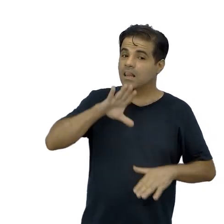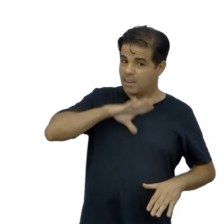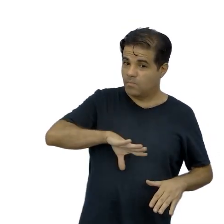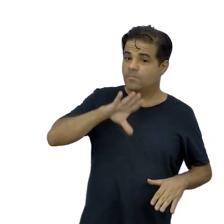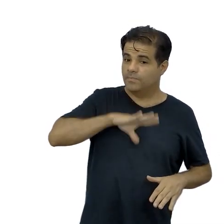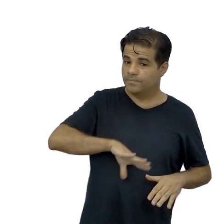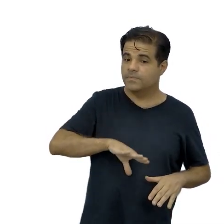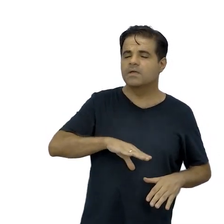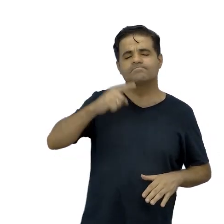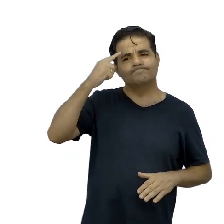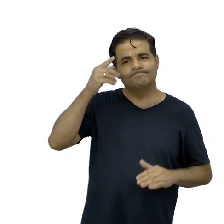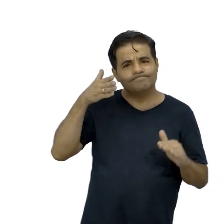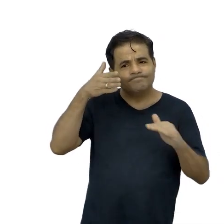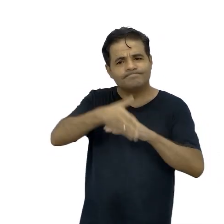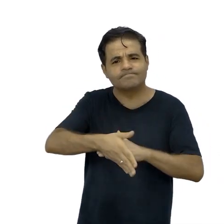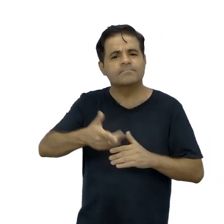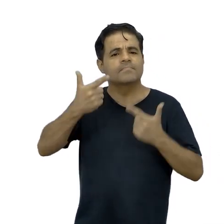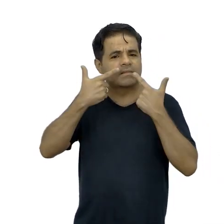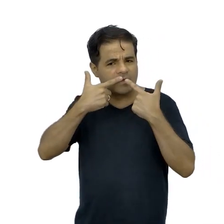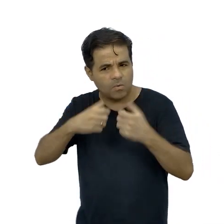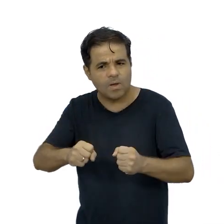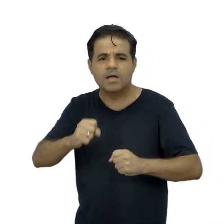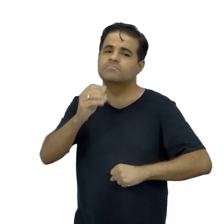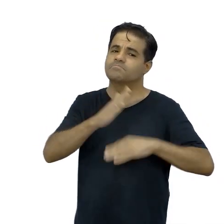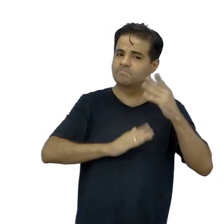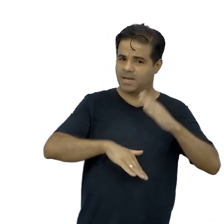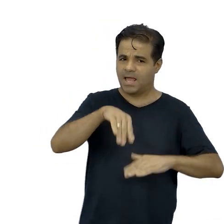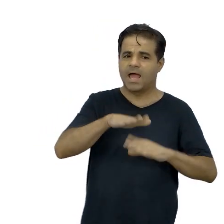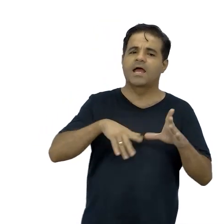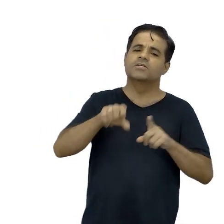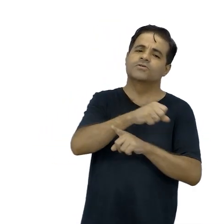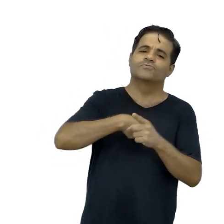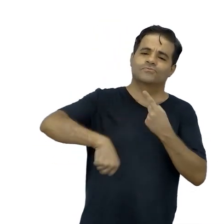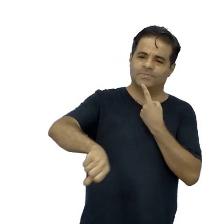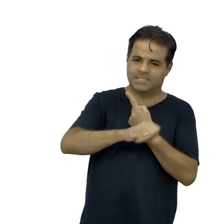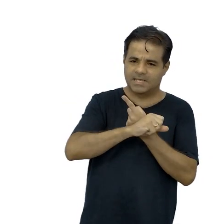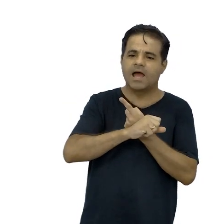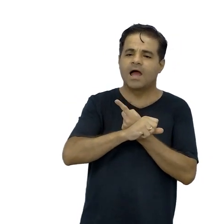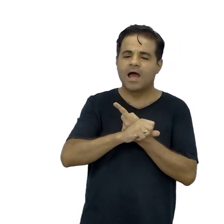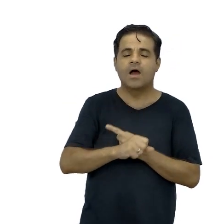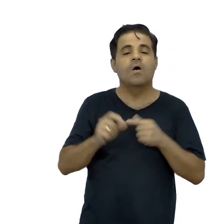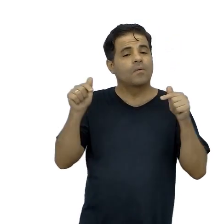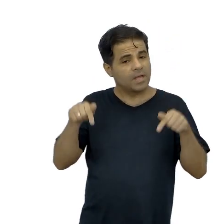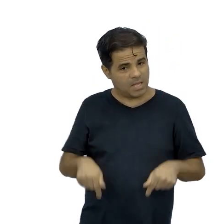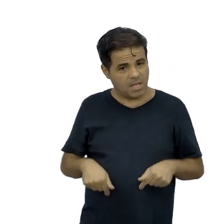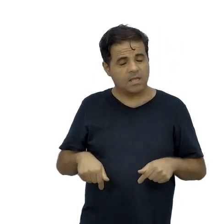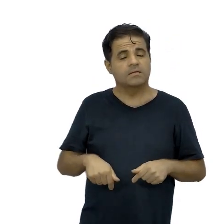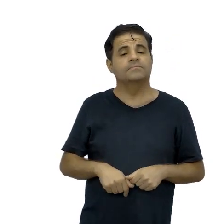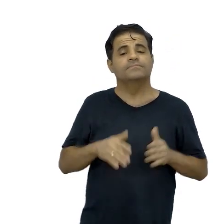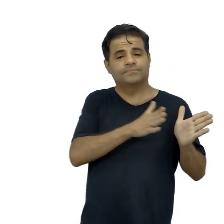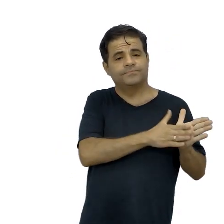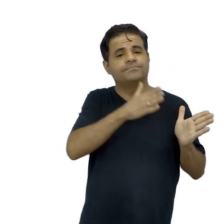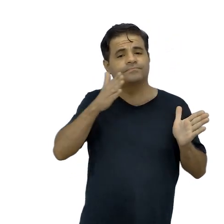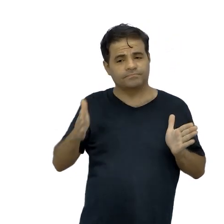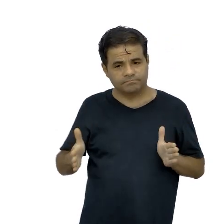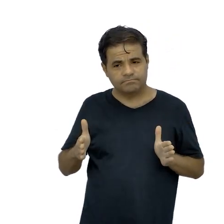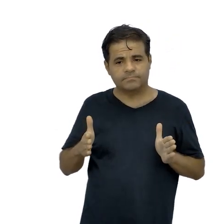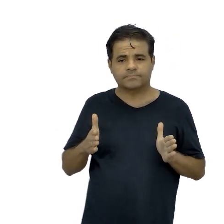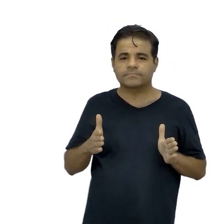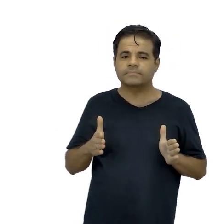portuguesa, pensando numa concepção de linguagem como prática social. Então, os eixos de língua portuguesa como